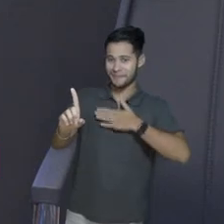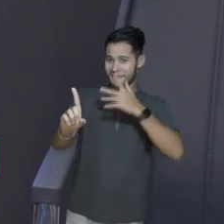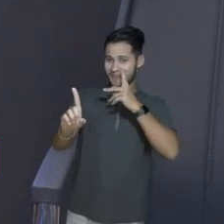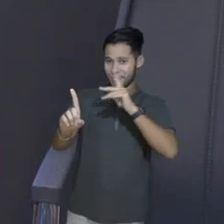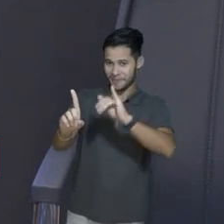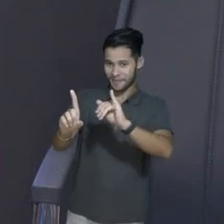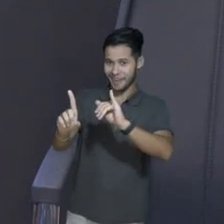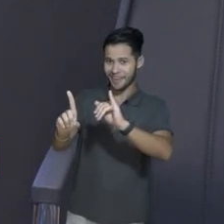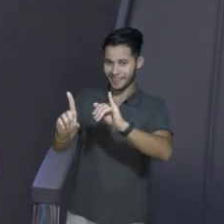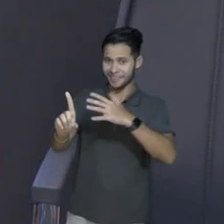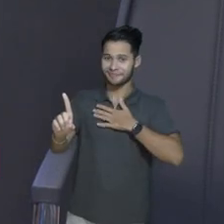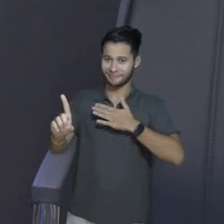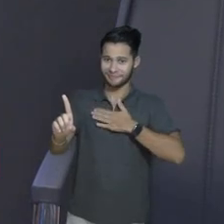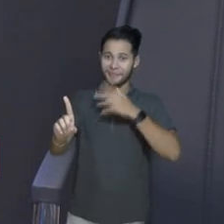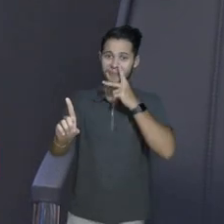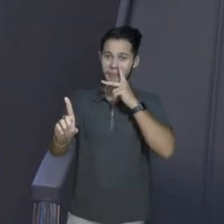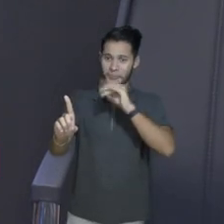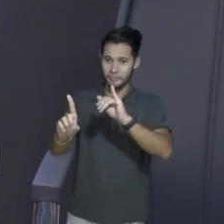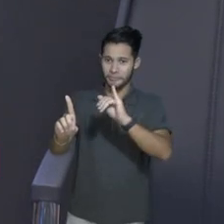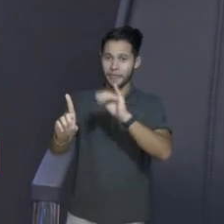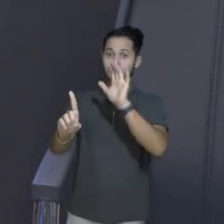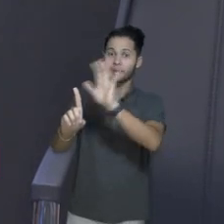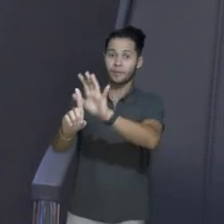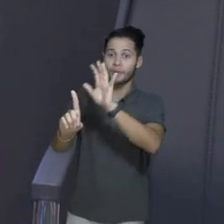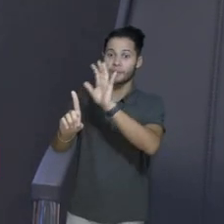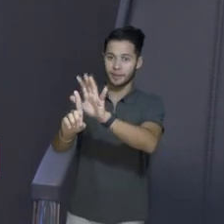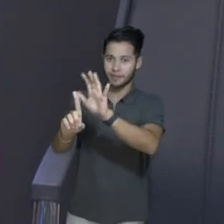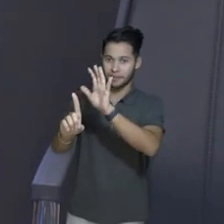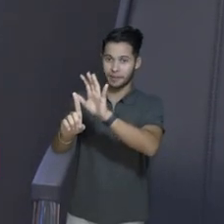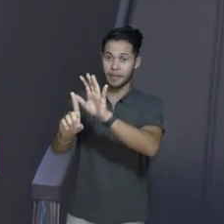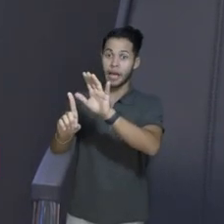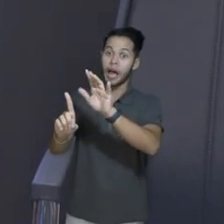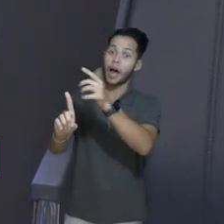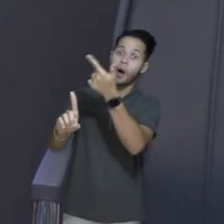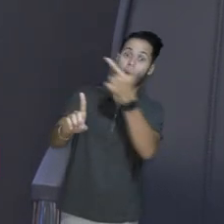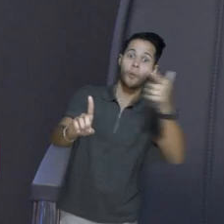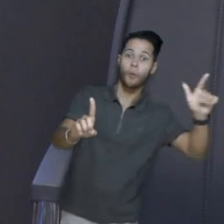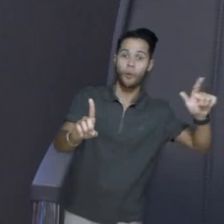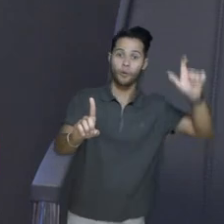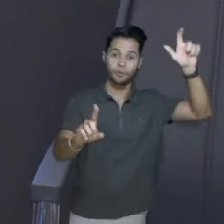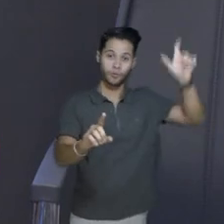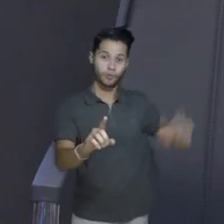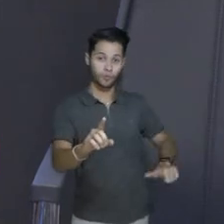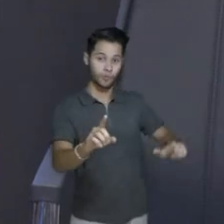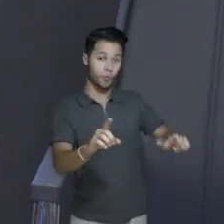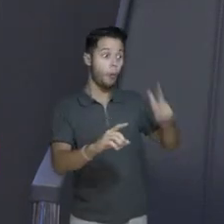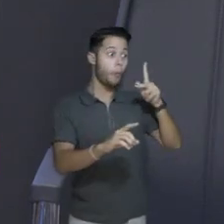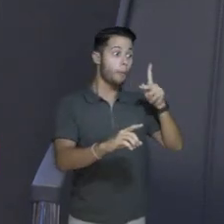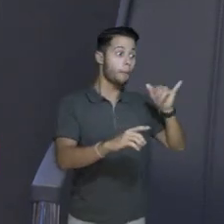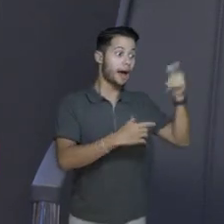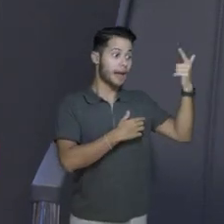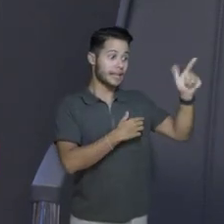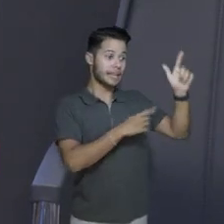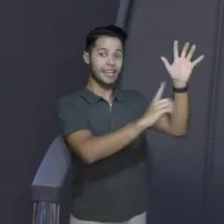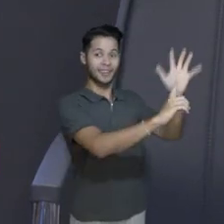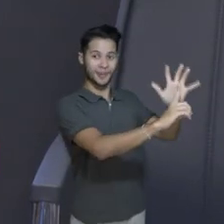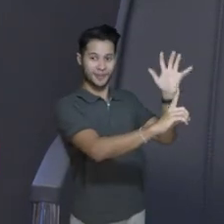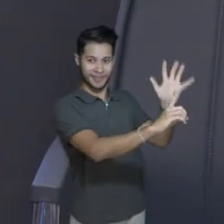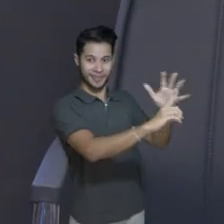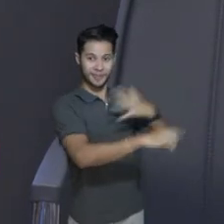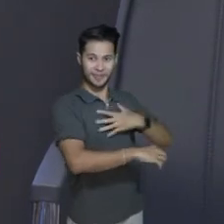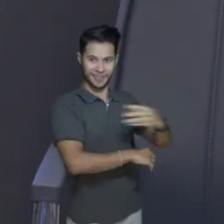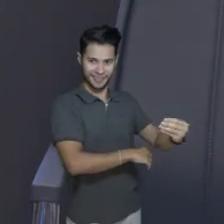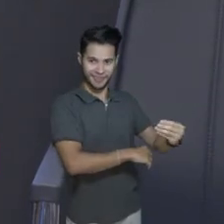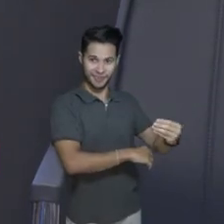pai ele foi convencido pelo pai dele E foi exatamente assim que aconteceu ele queria ser